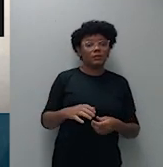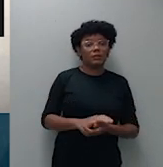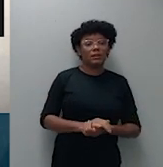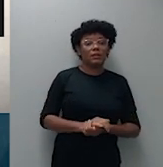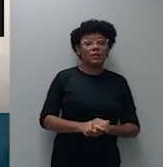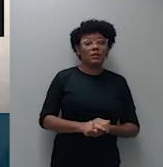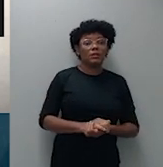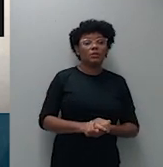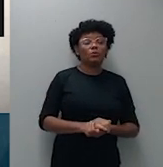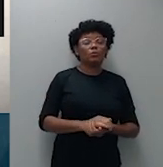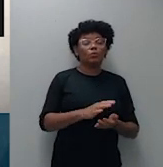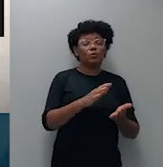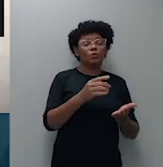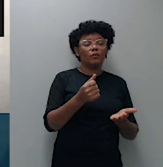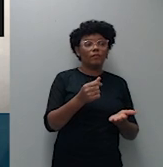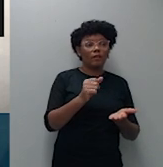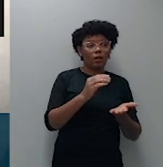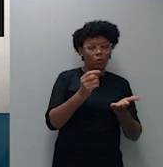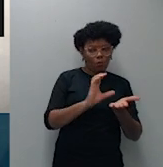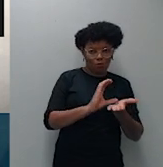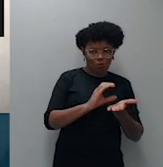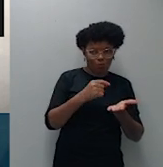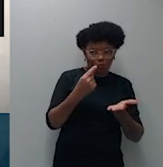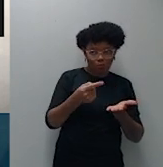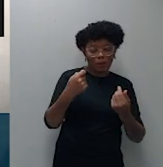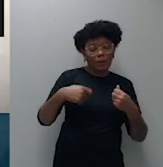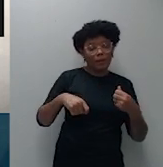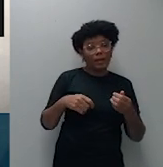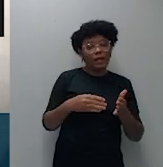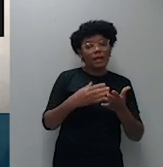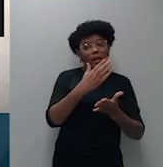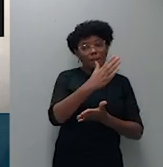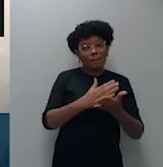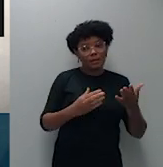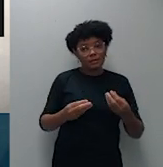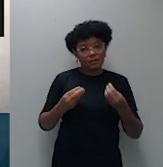deputados do montante devido se for o caso